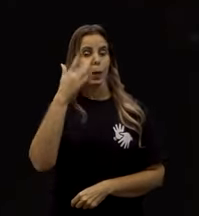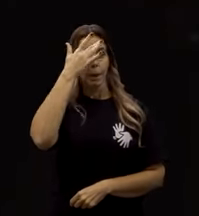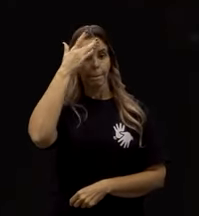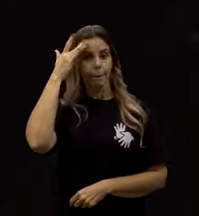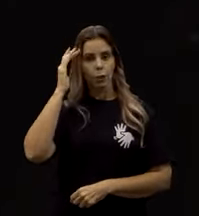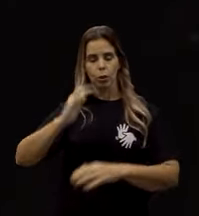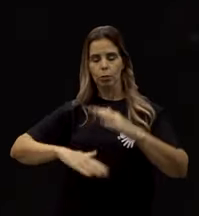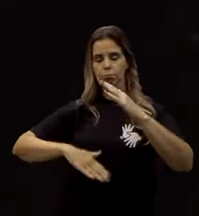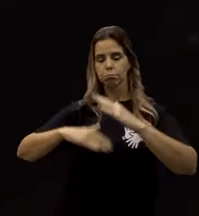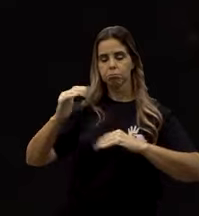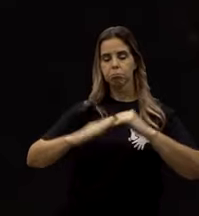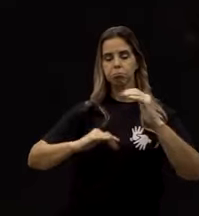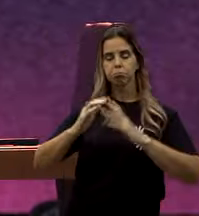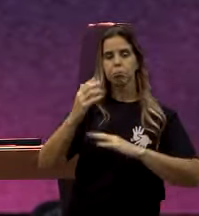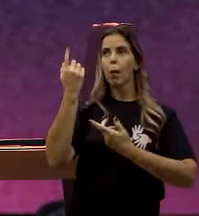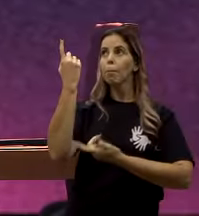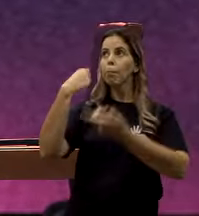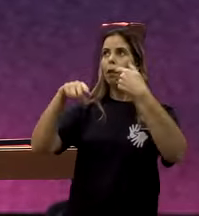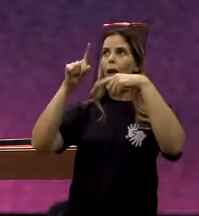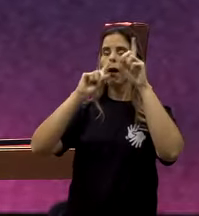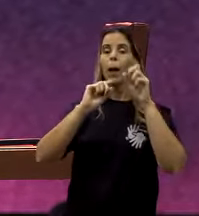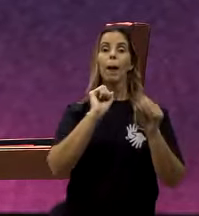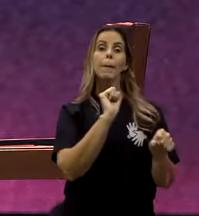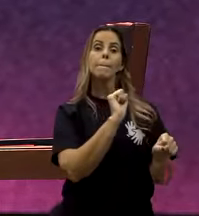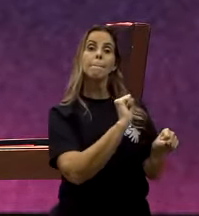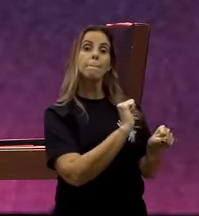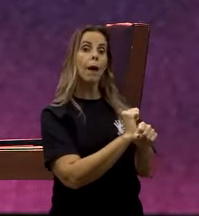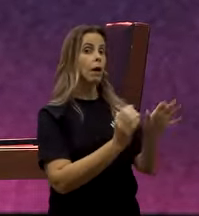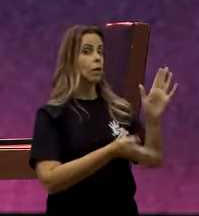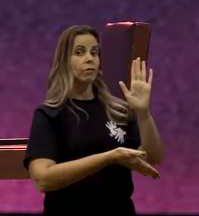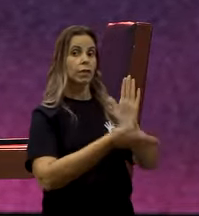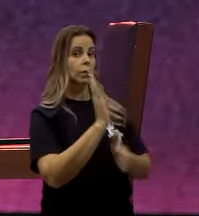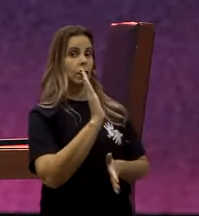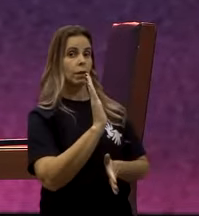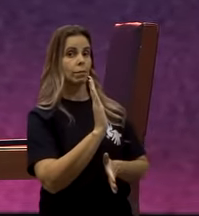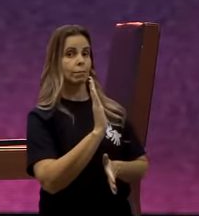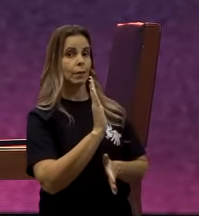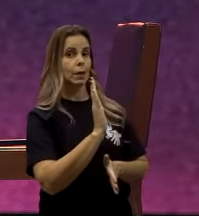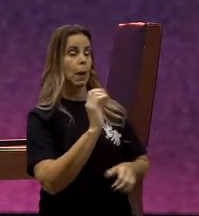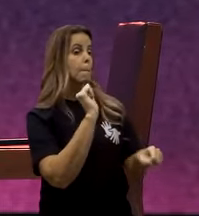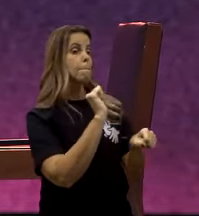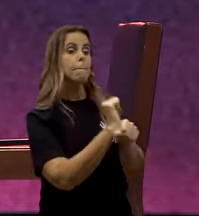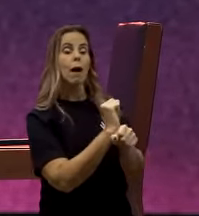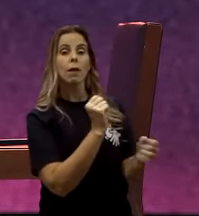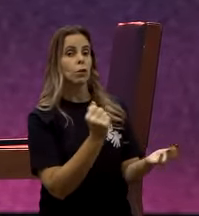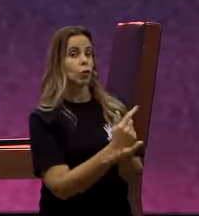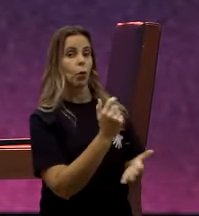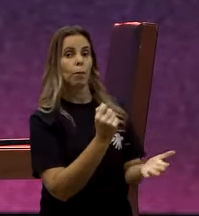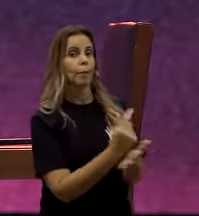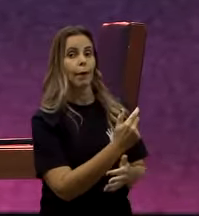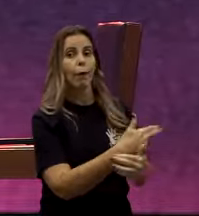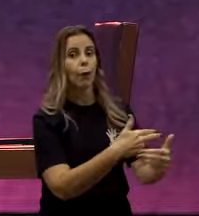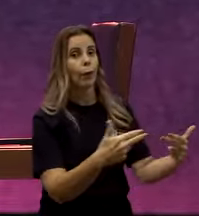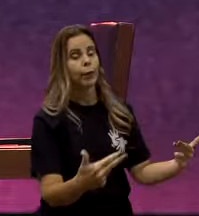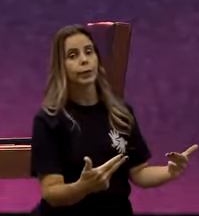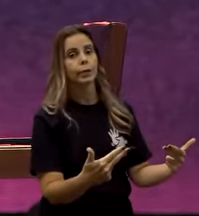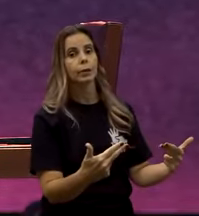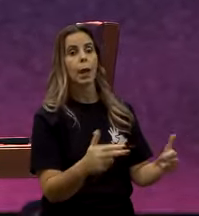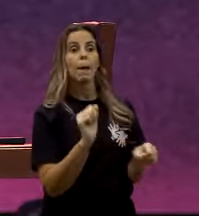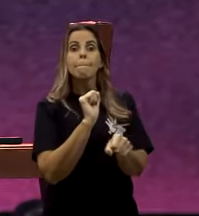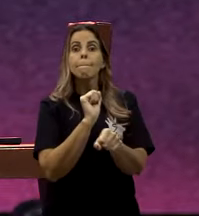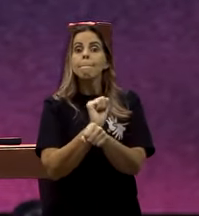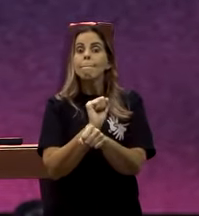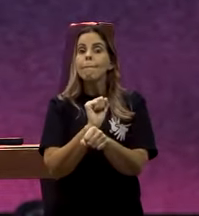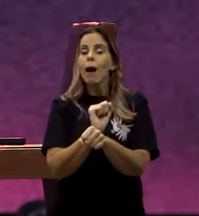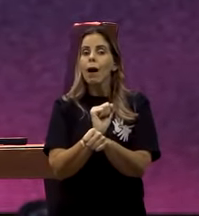profissionalmente cara deixa de viajar cara deixa de gastar dinheiro a menina deixa de se cuidar por um monte de coisa deixa de por um tempo por um período